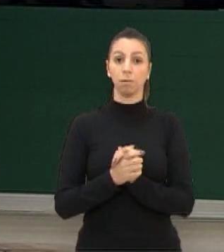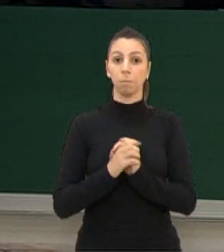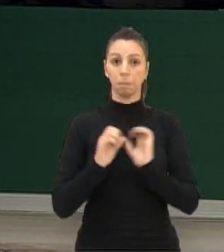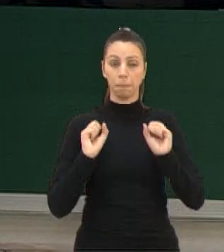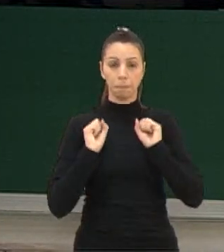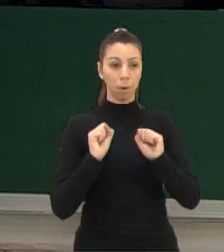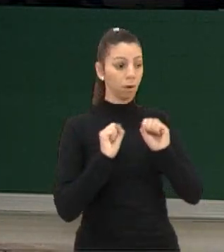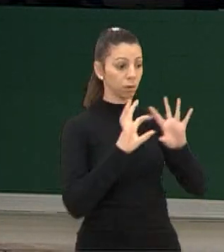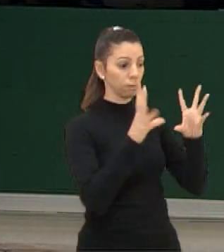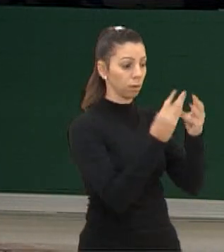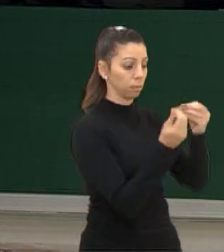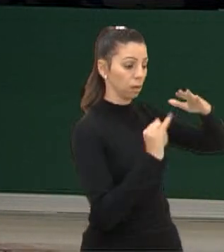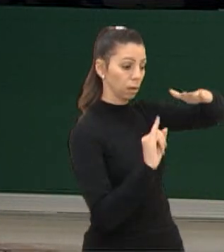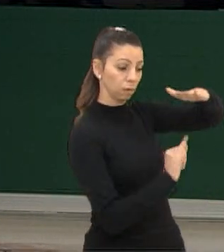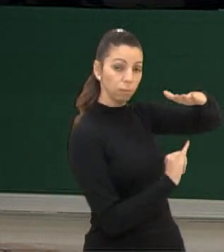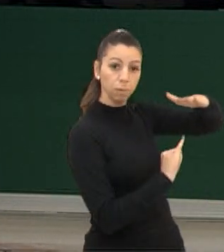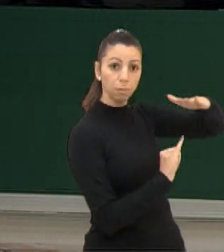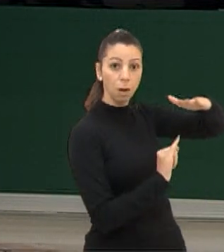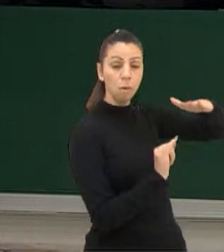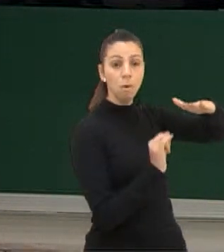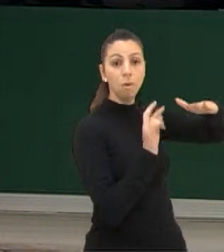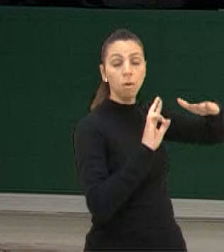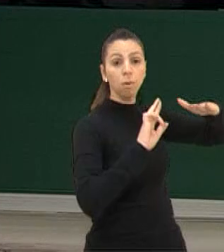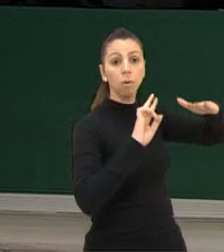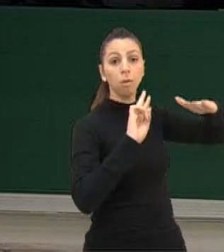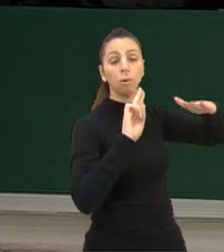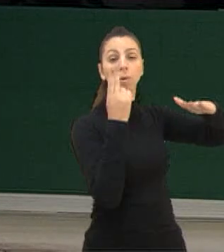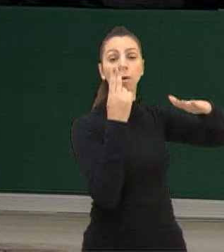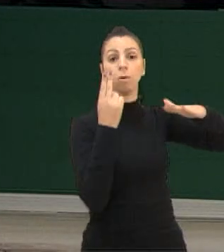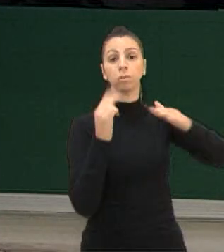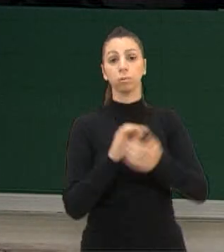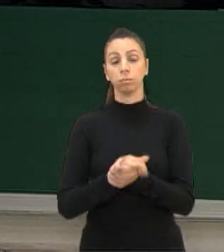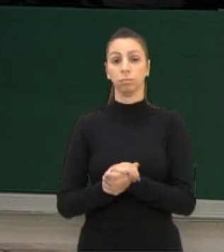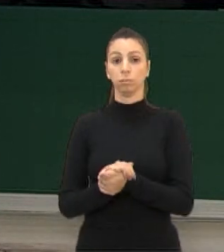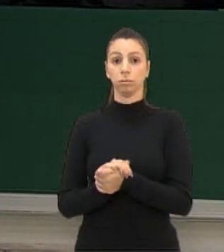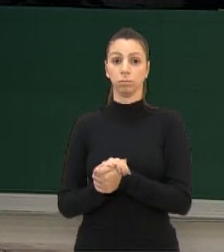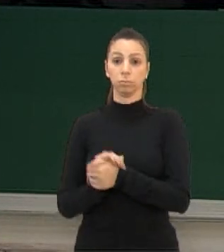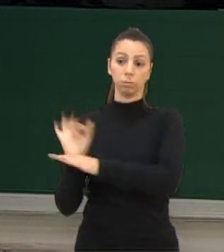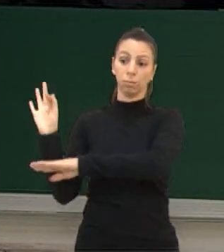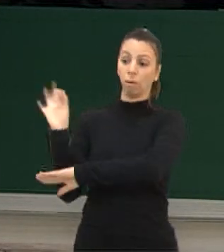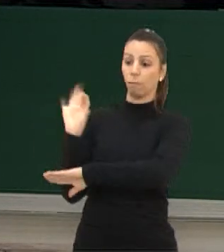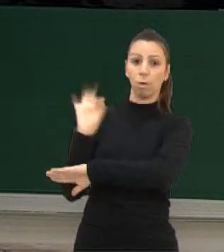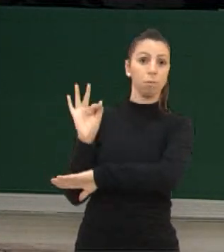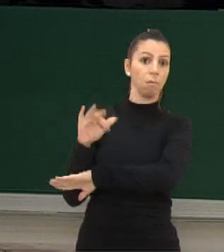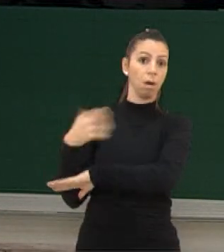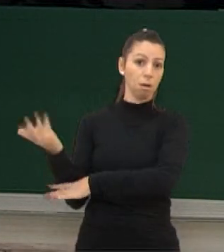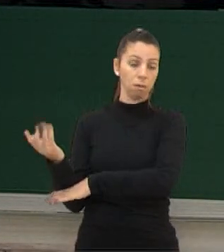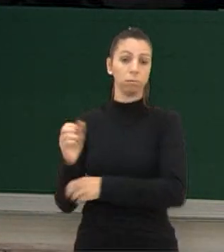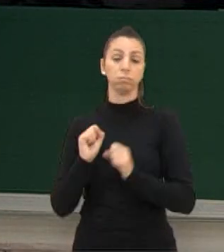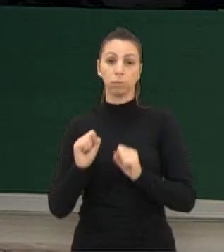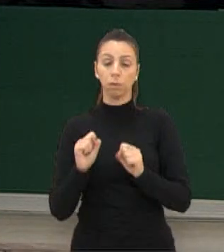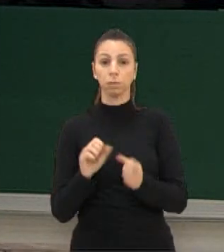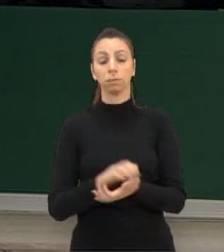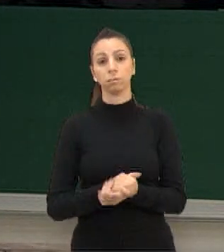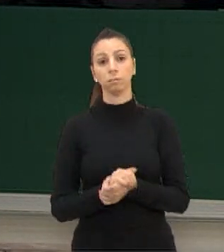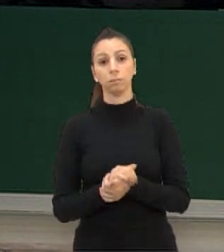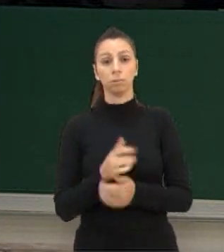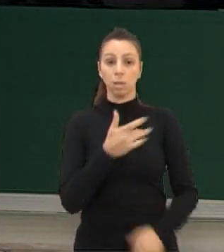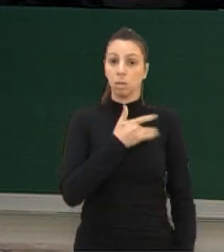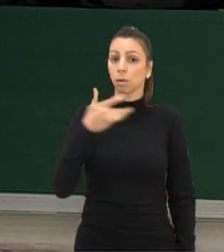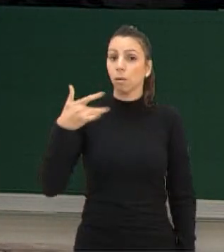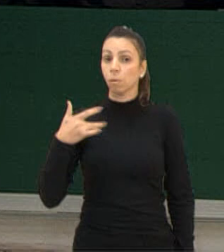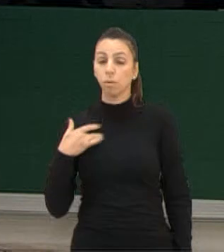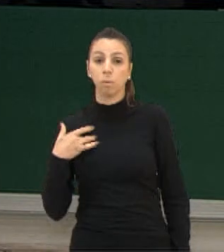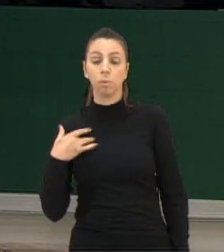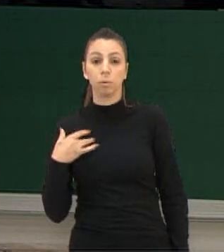trabalho, como a religião, como a questão da saúde, do transporte, né? Você